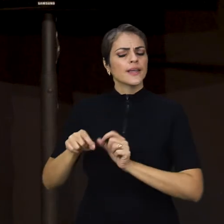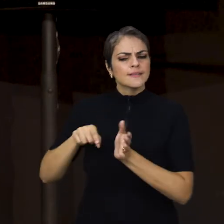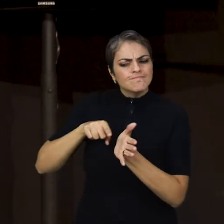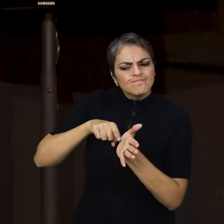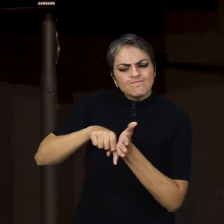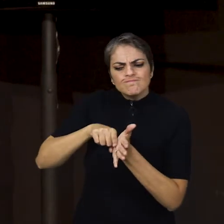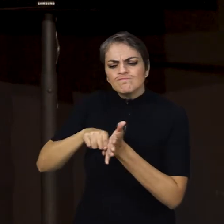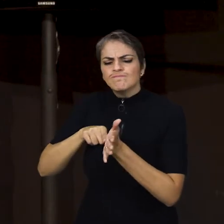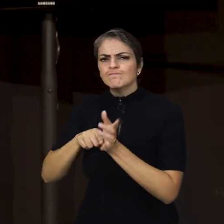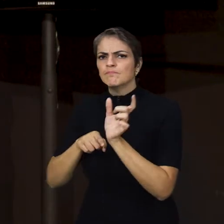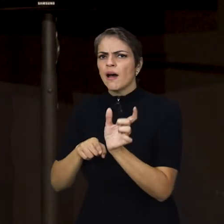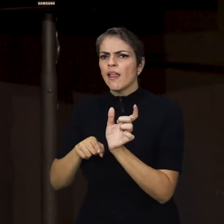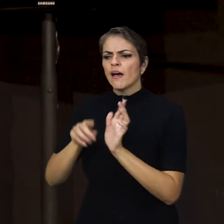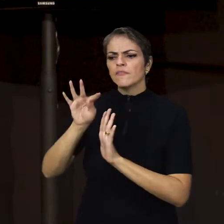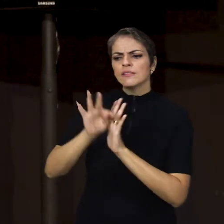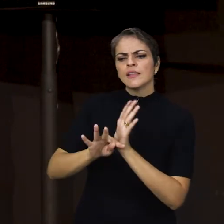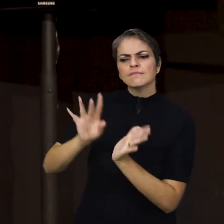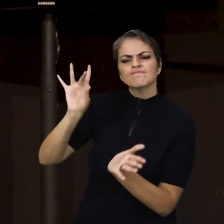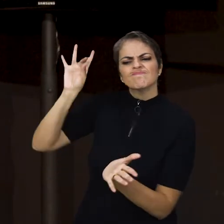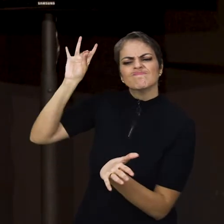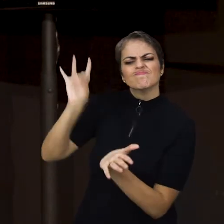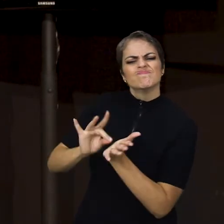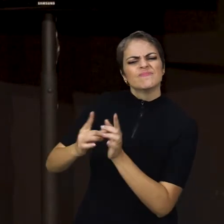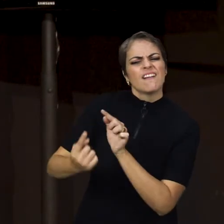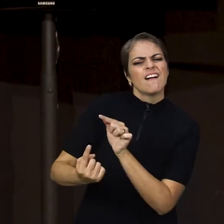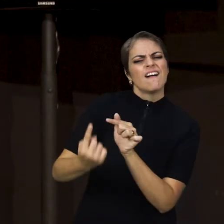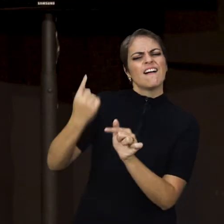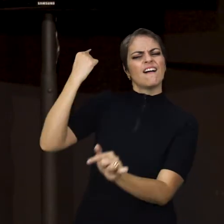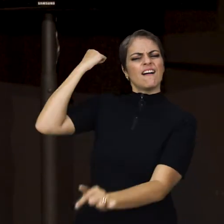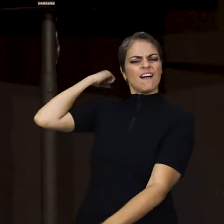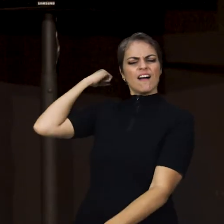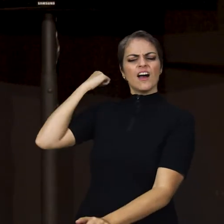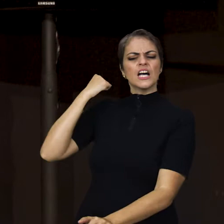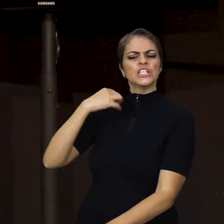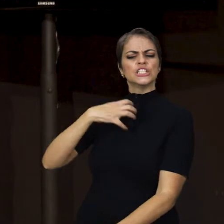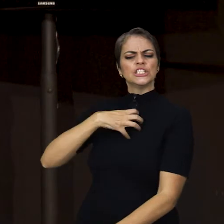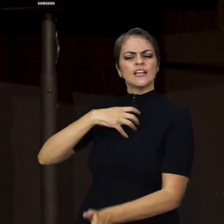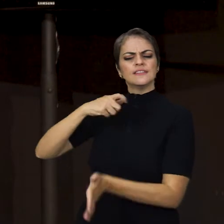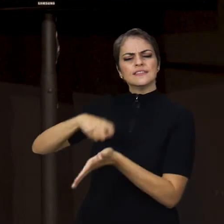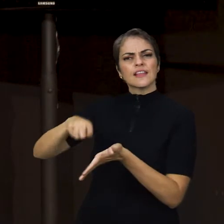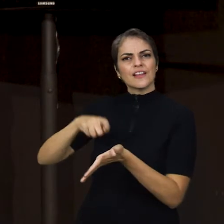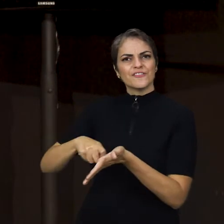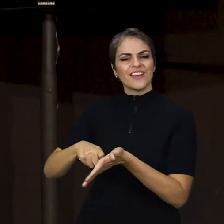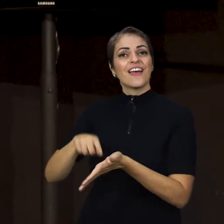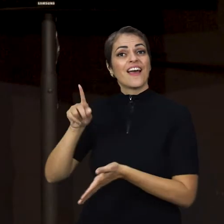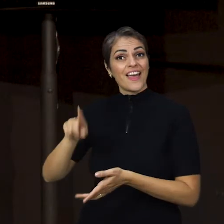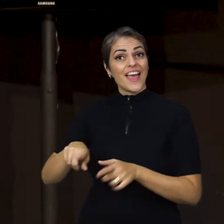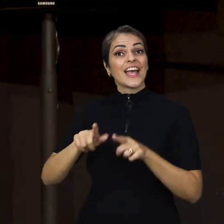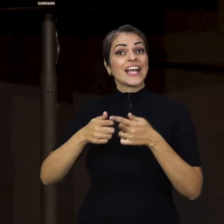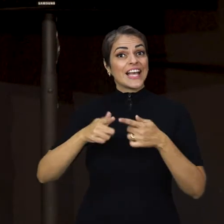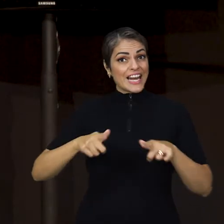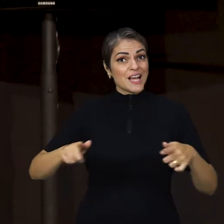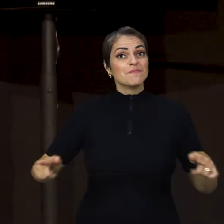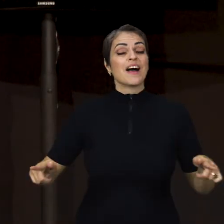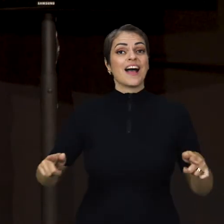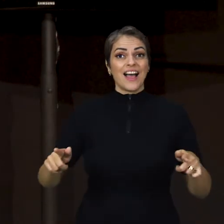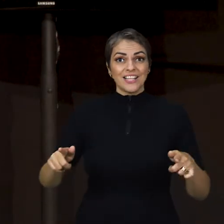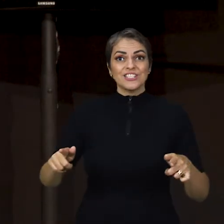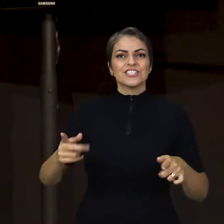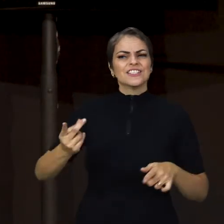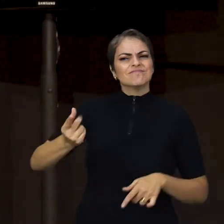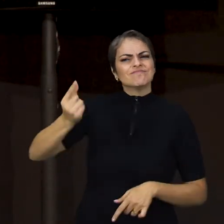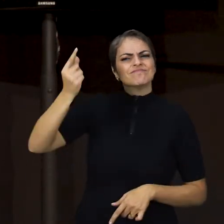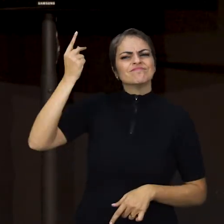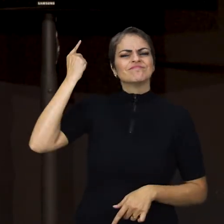significado original do texto. É o estudo das palavras, é o estudo gramatical, é um estudo etimológico, é um estudo